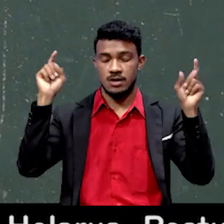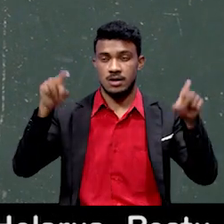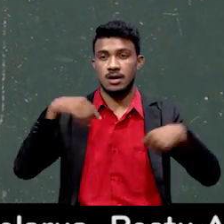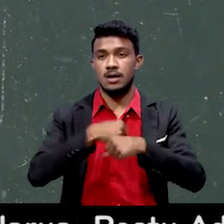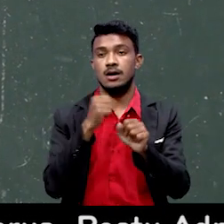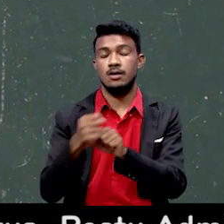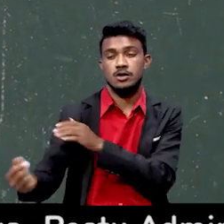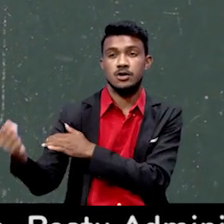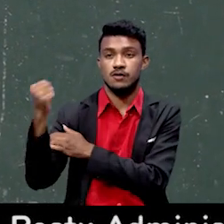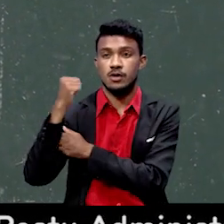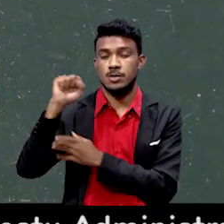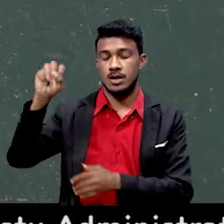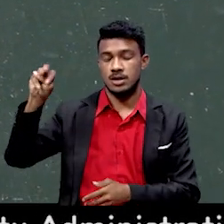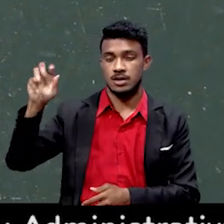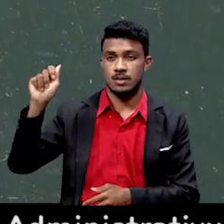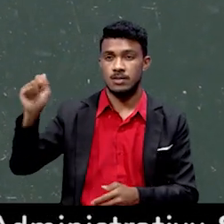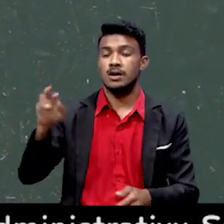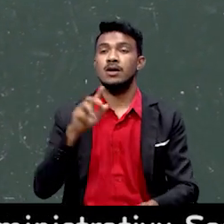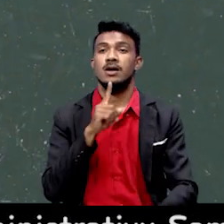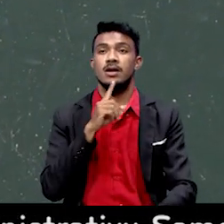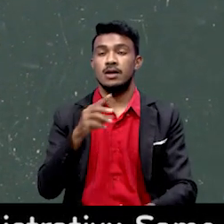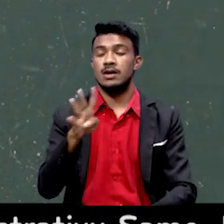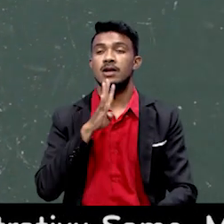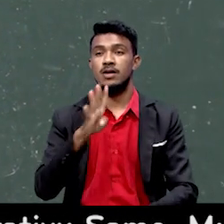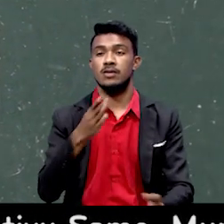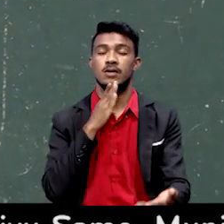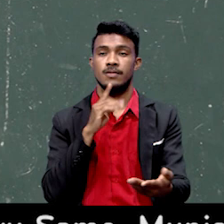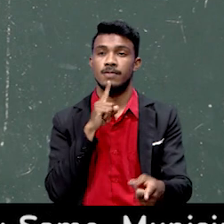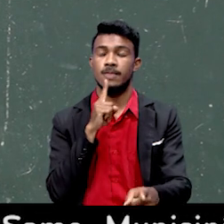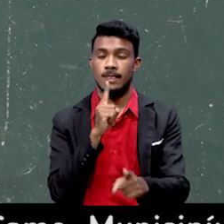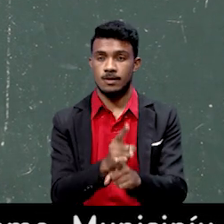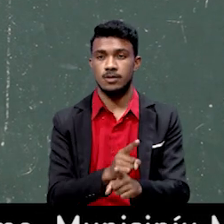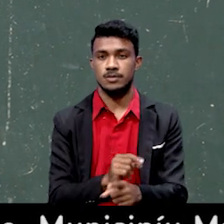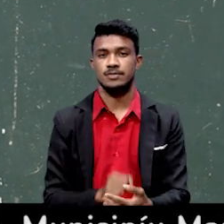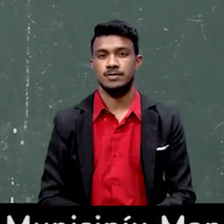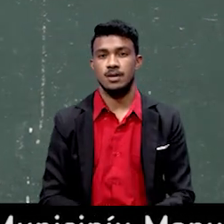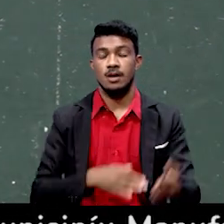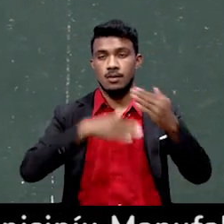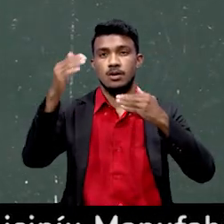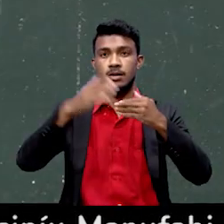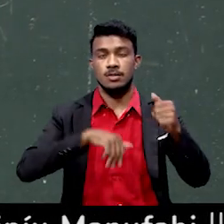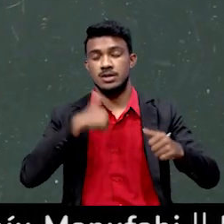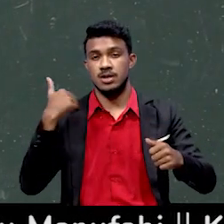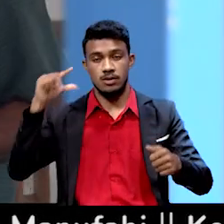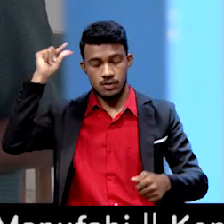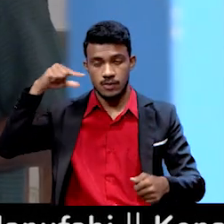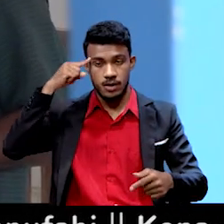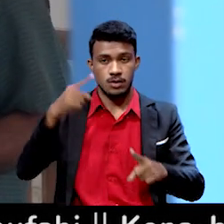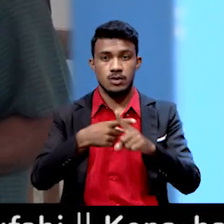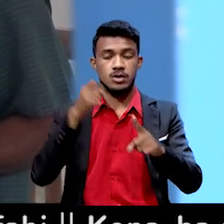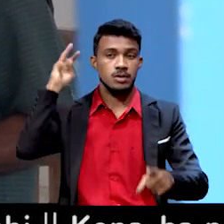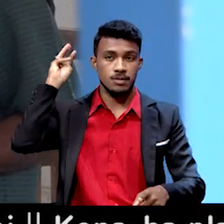esforço ba ensino língua realmente efetivo no eficiente. Problema selo que o governo e o